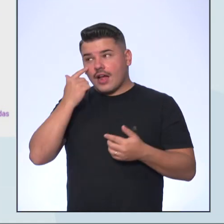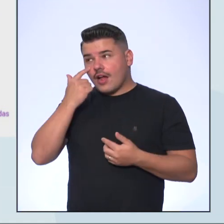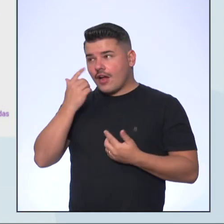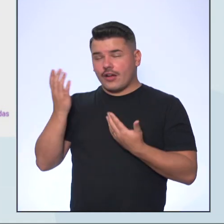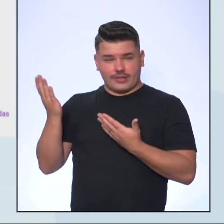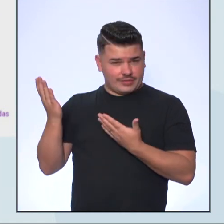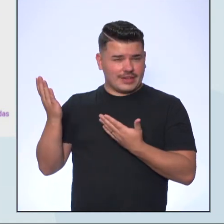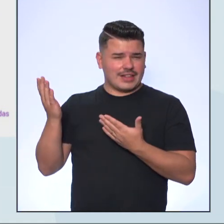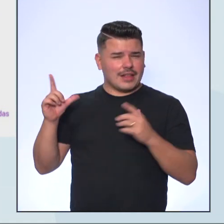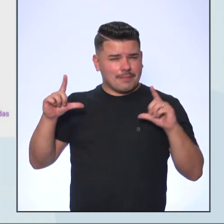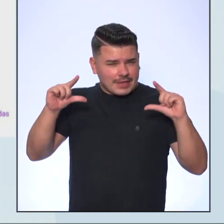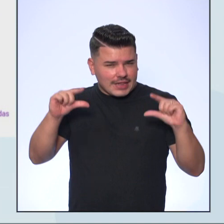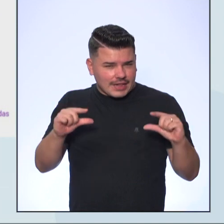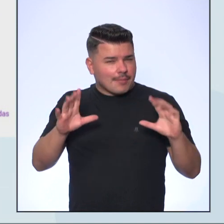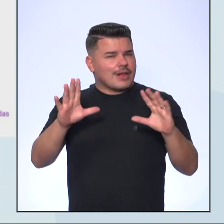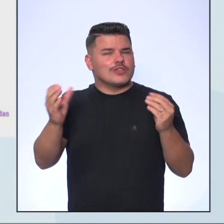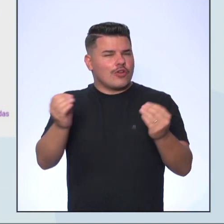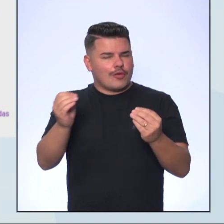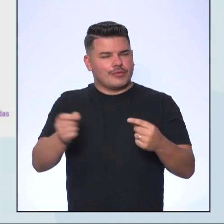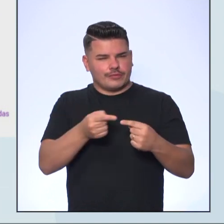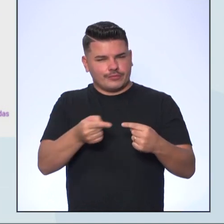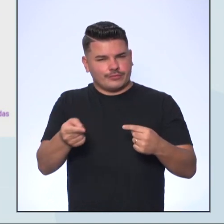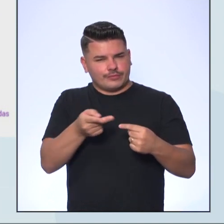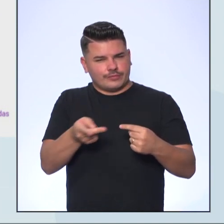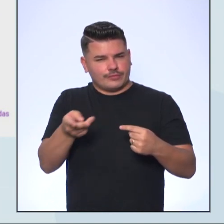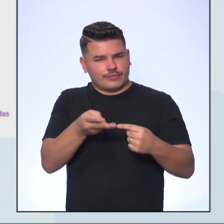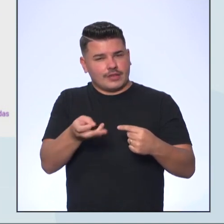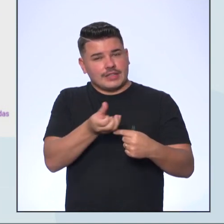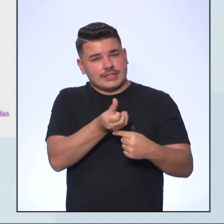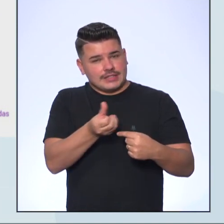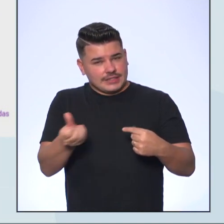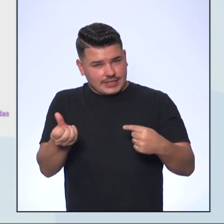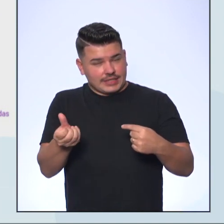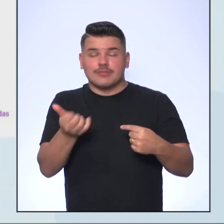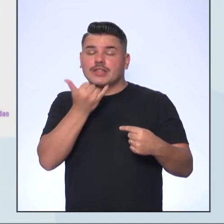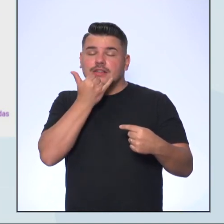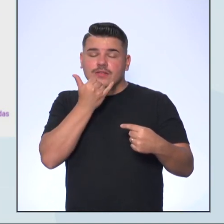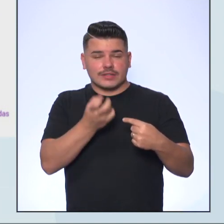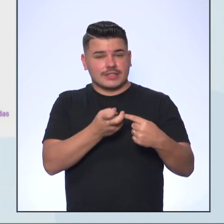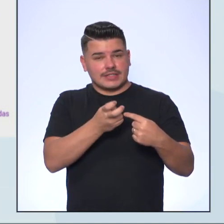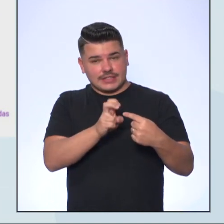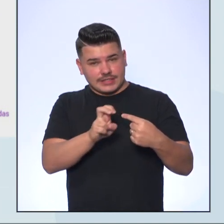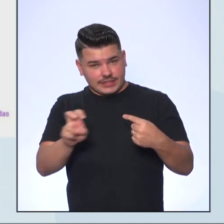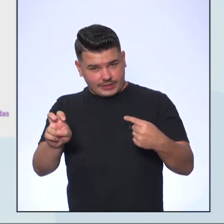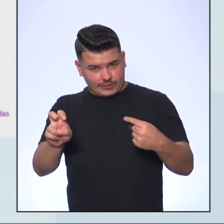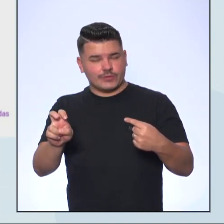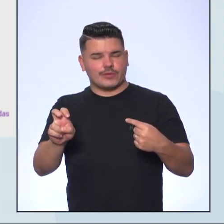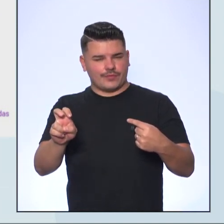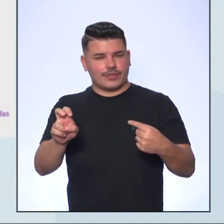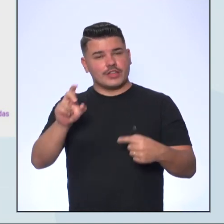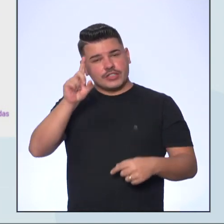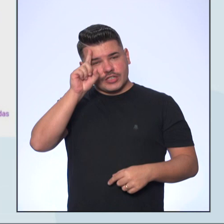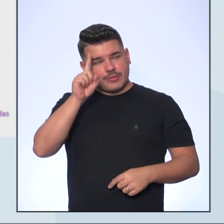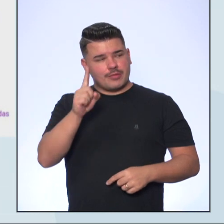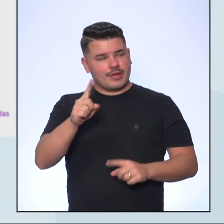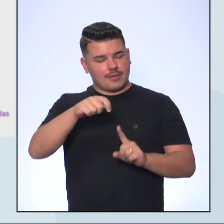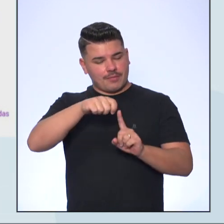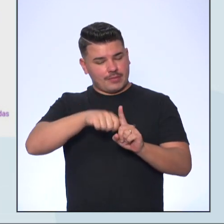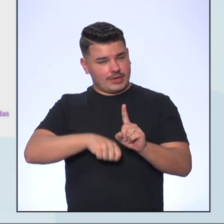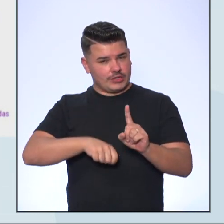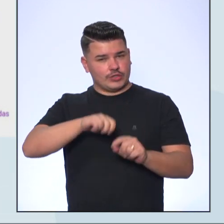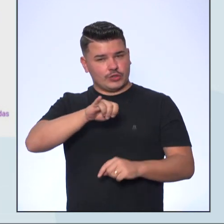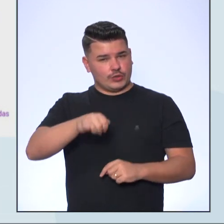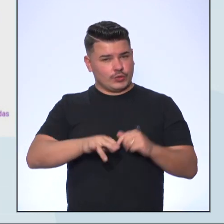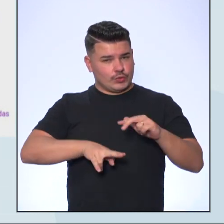mas funciona assim. São 6 semanas, 5 5 semanas. semanas. 1º de junho, apresentando astronomia. 2